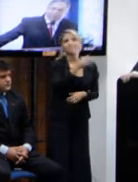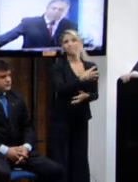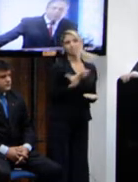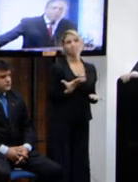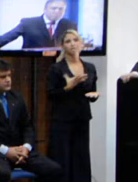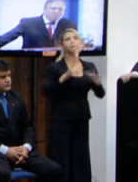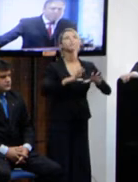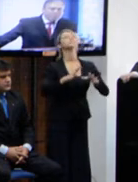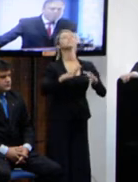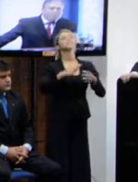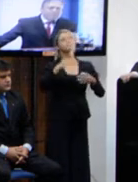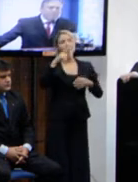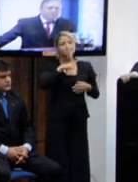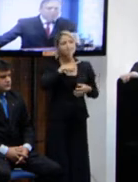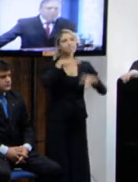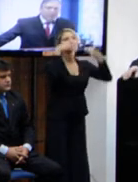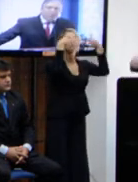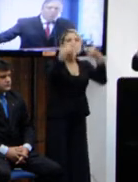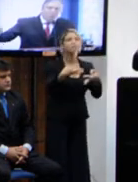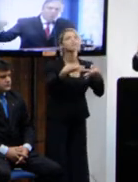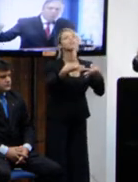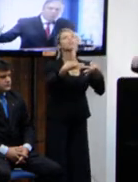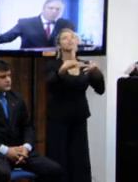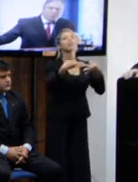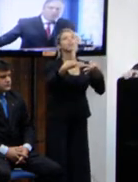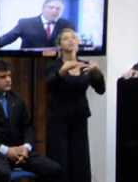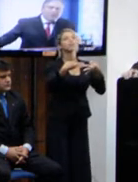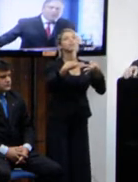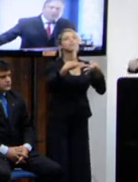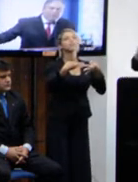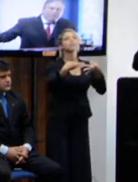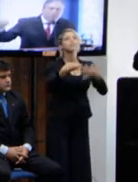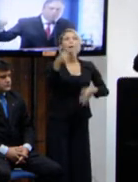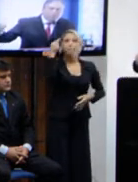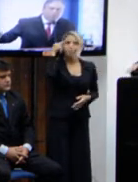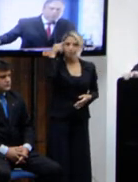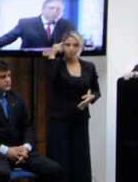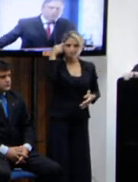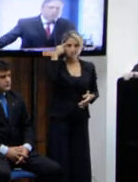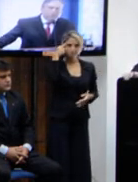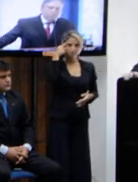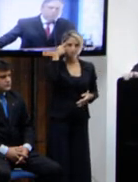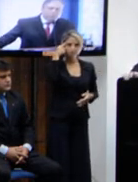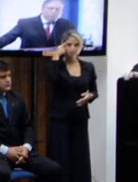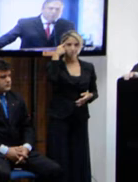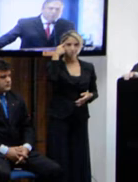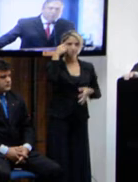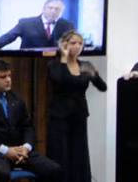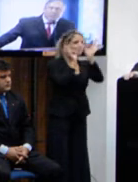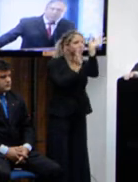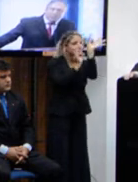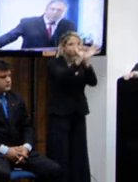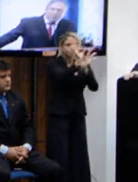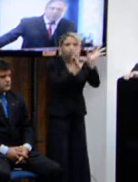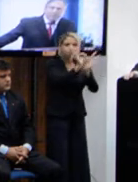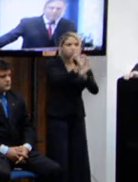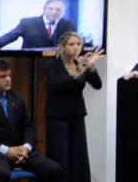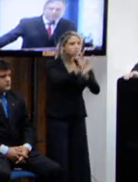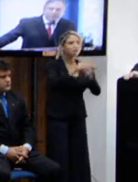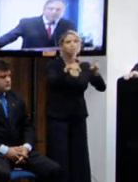Mas eu espero que o modo de pensar e a filosofia de construir